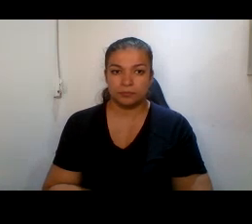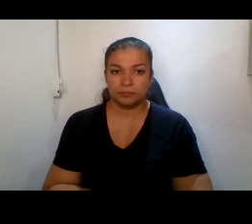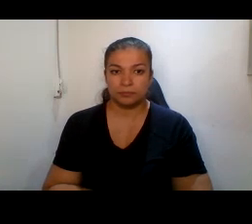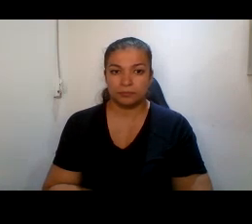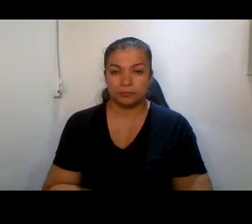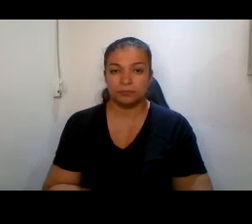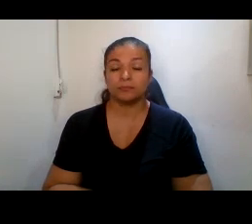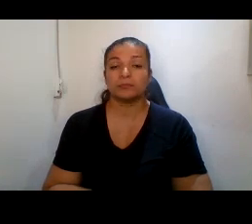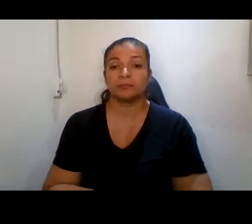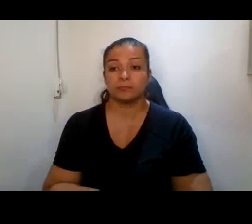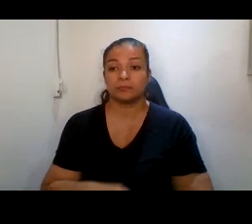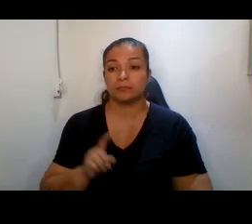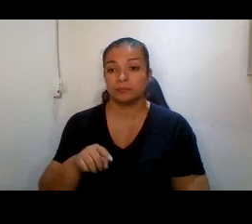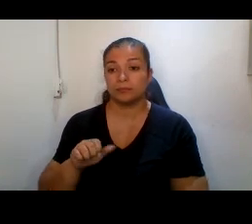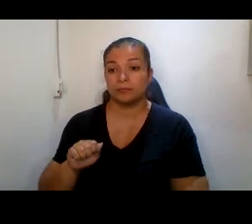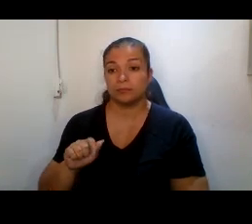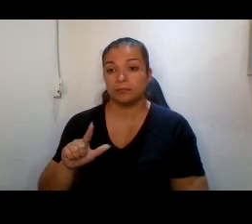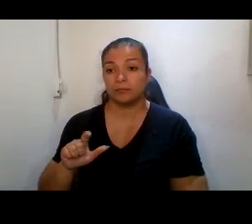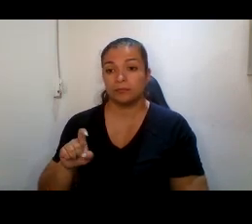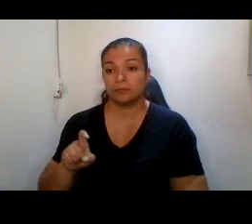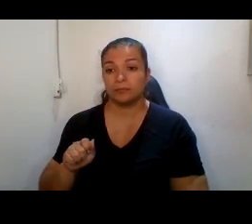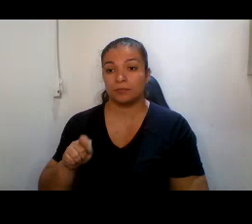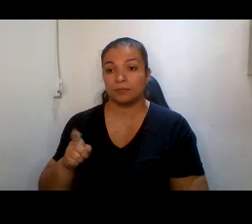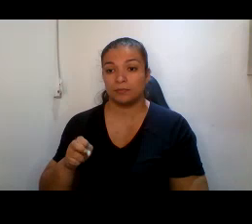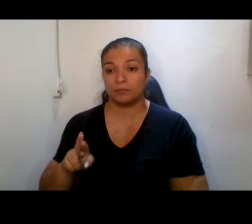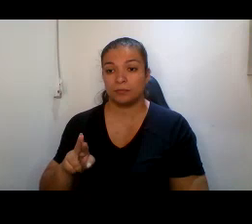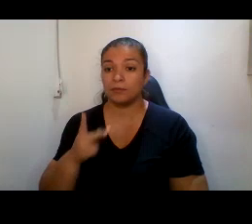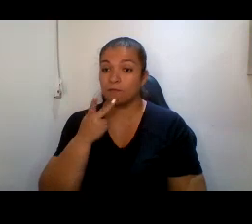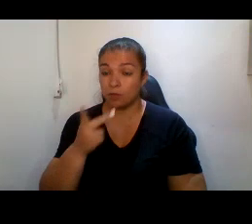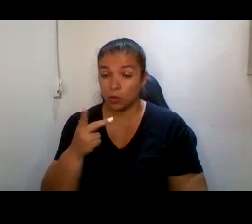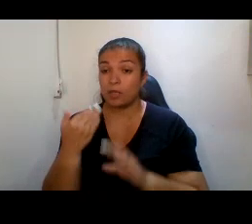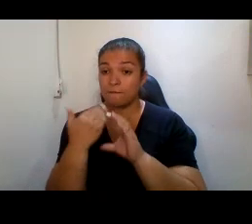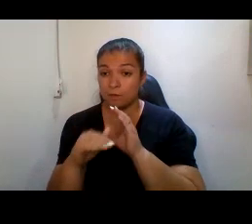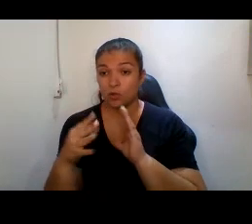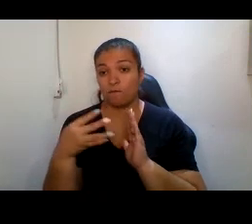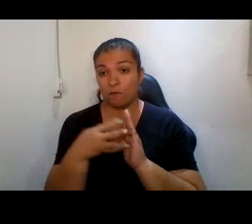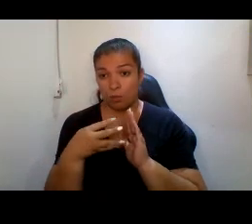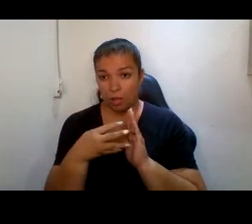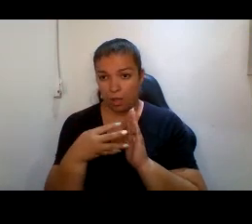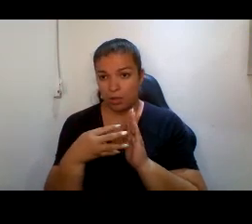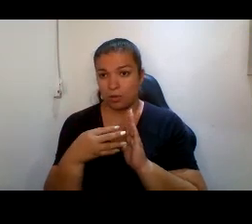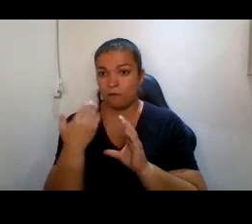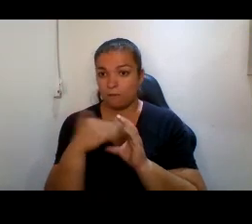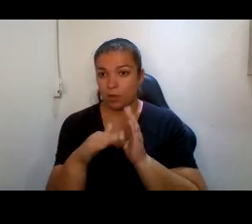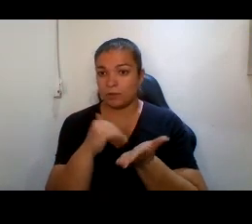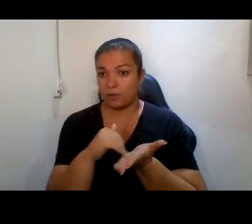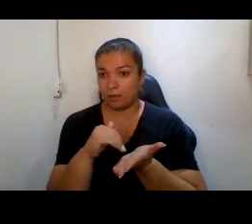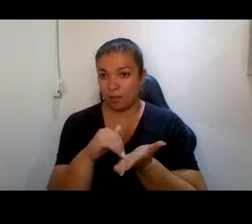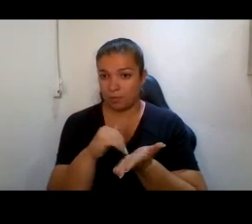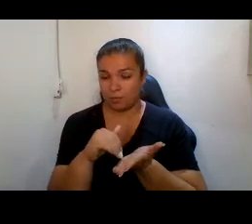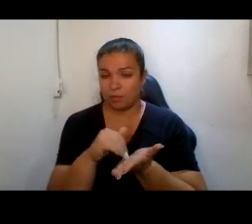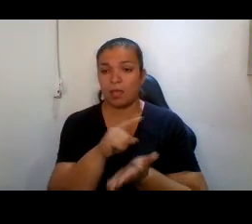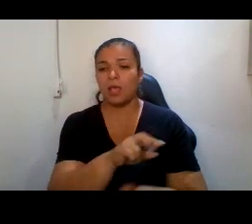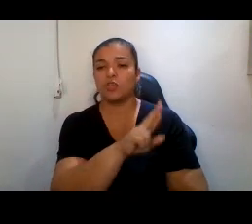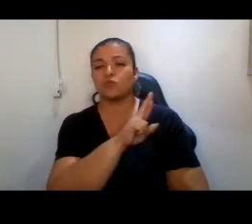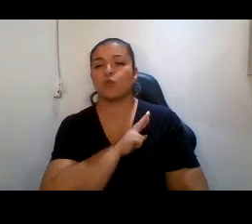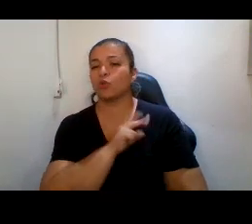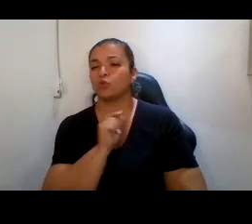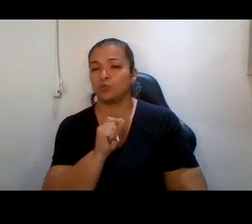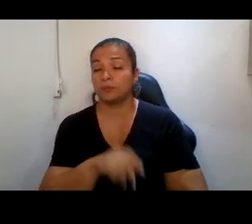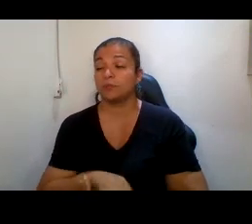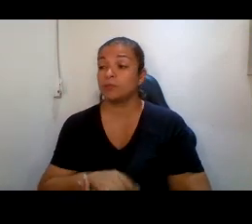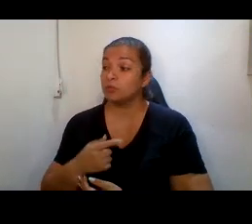Aqui, o Alexander está dizendo que ele enviou o formulário para a secretaria e recebeu a seguinte resposta. Deixa eu ver. Informamos que